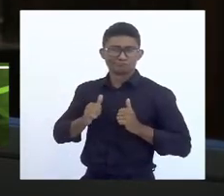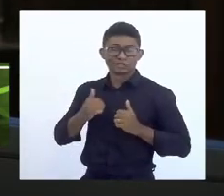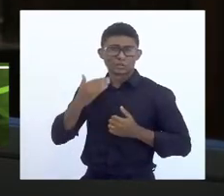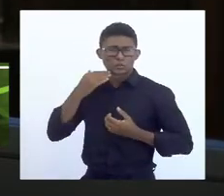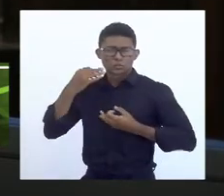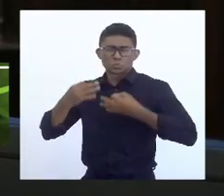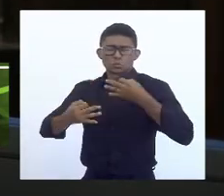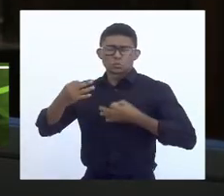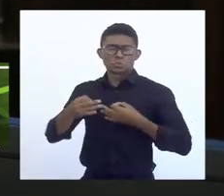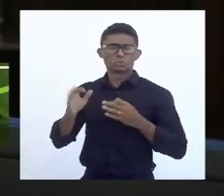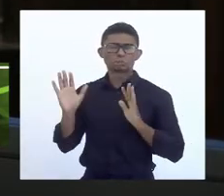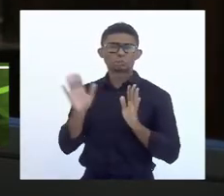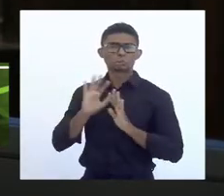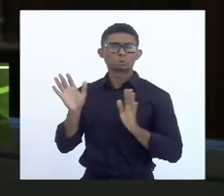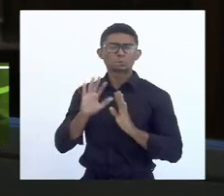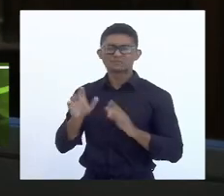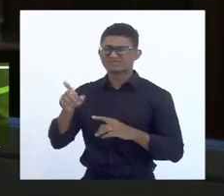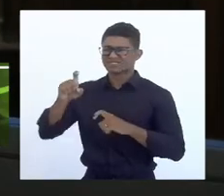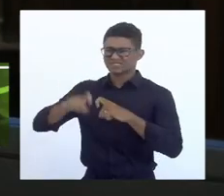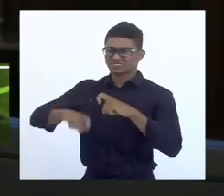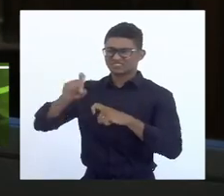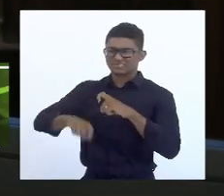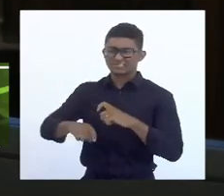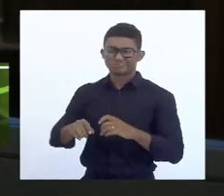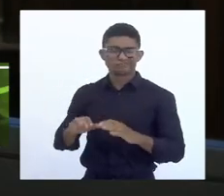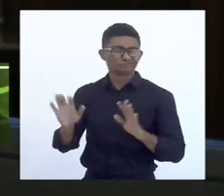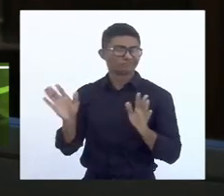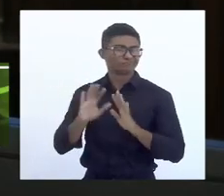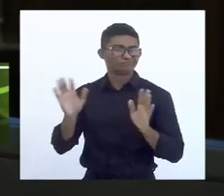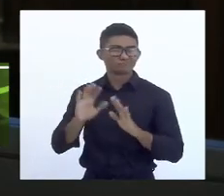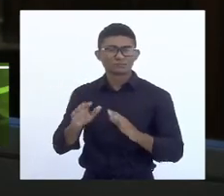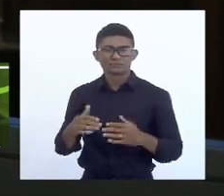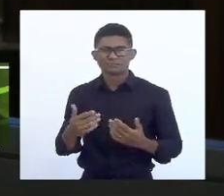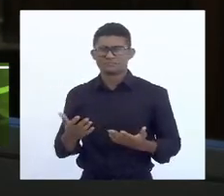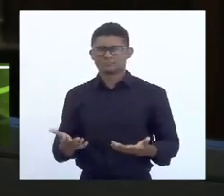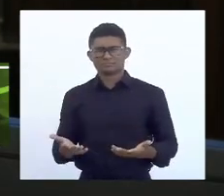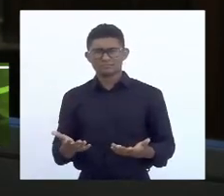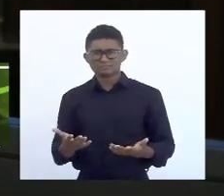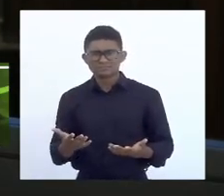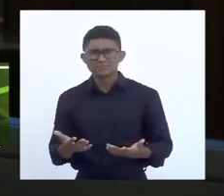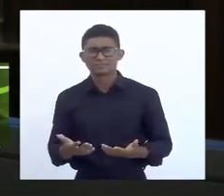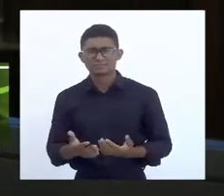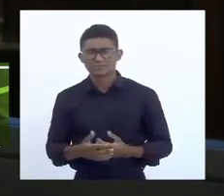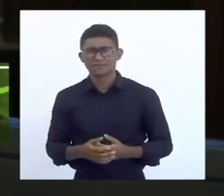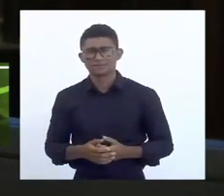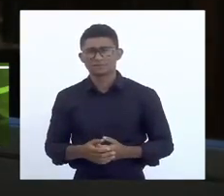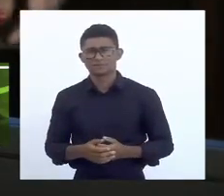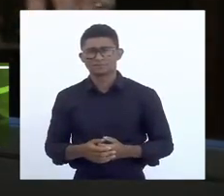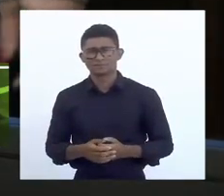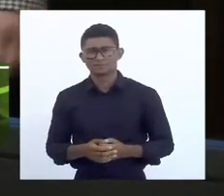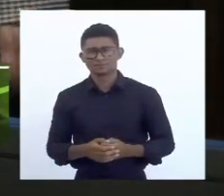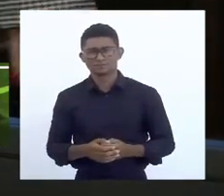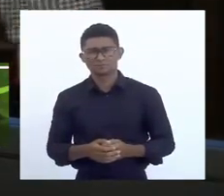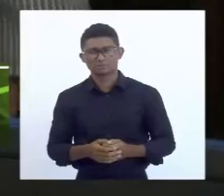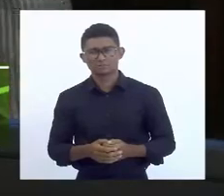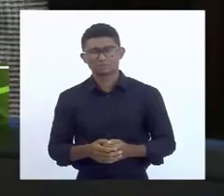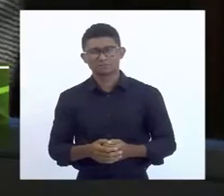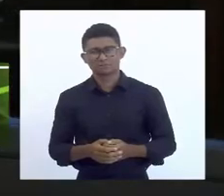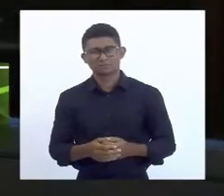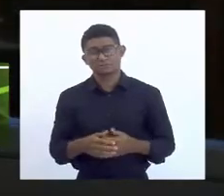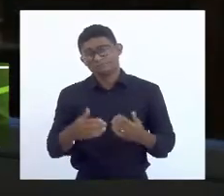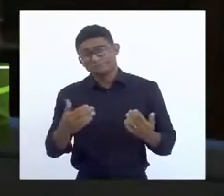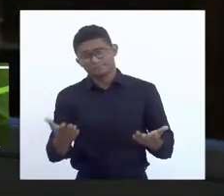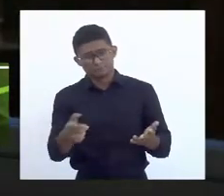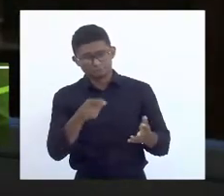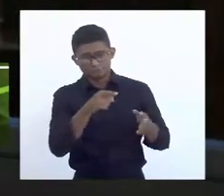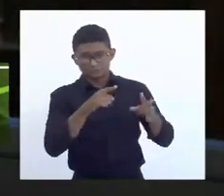justiça diante de um assédio, diante de uma quebra de decoro parlamentar, evidentemente, essa